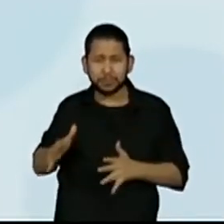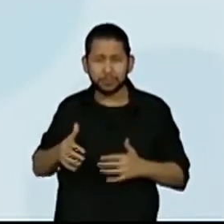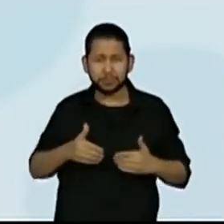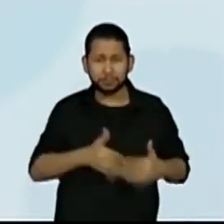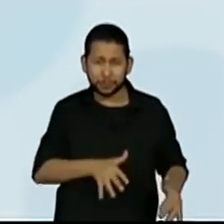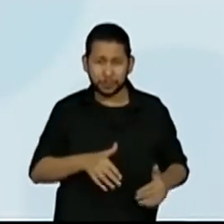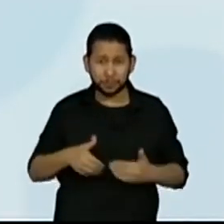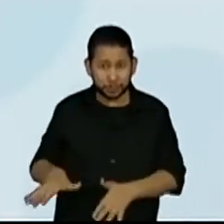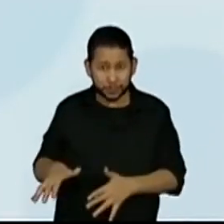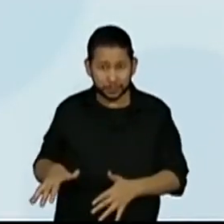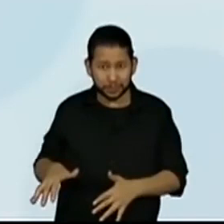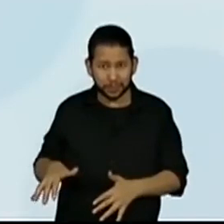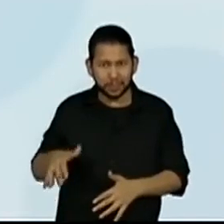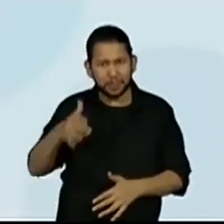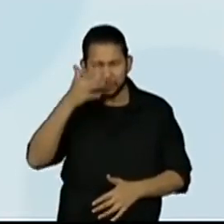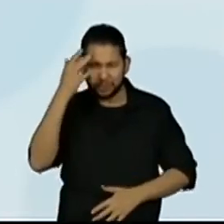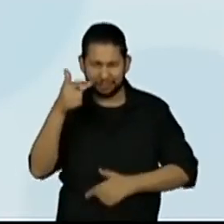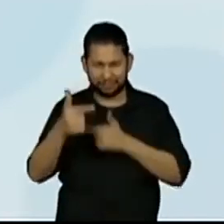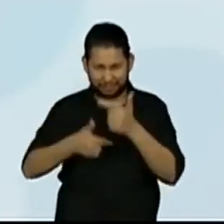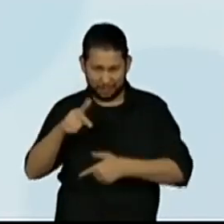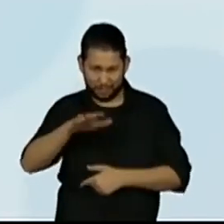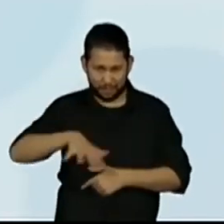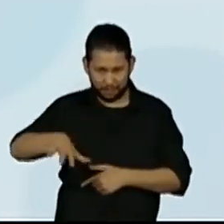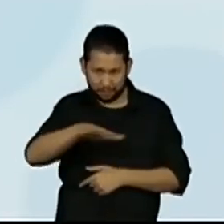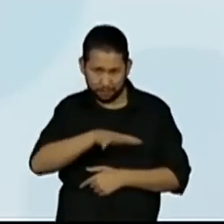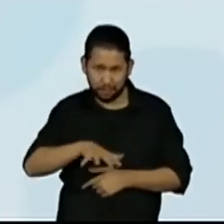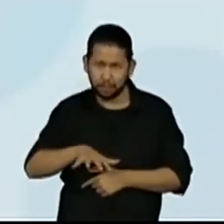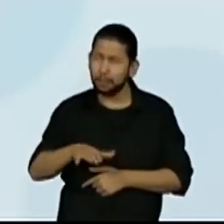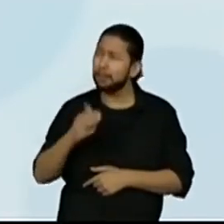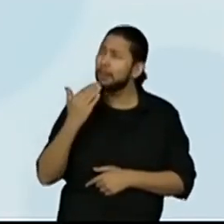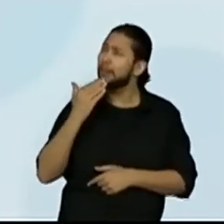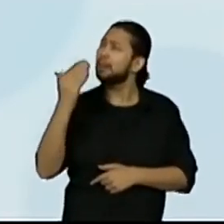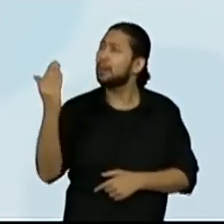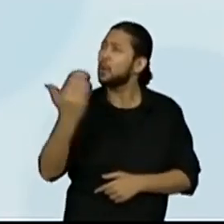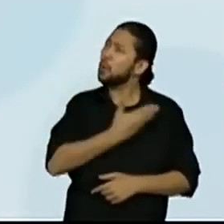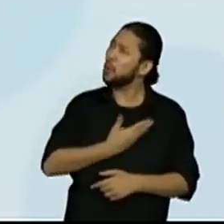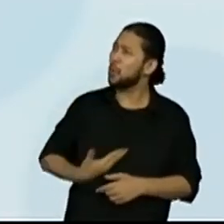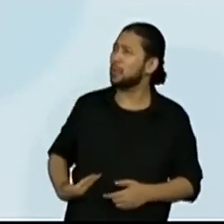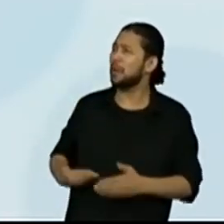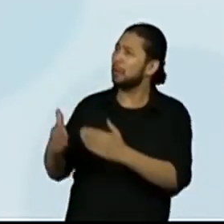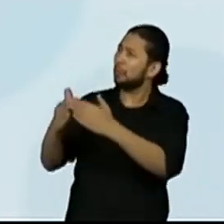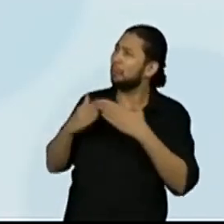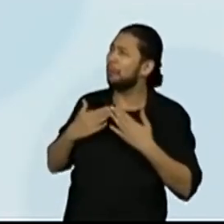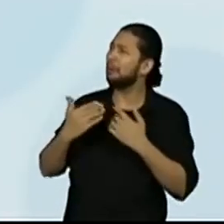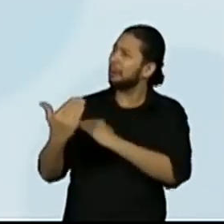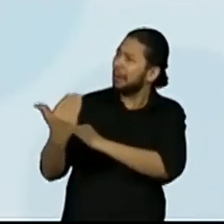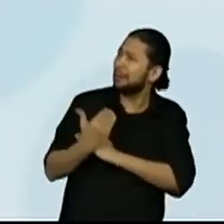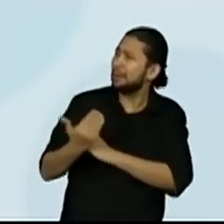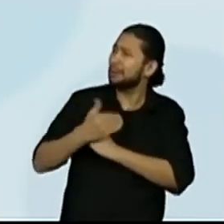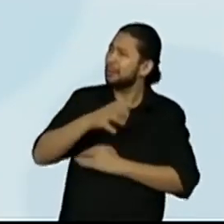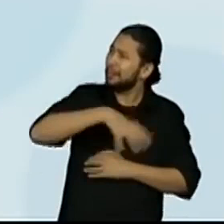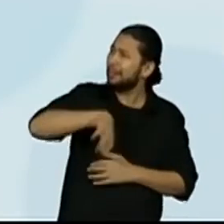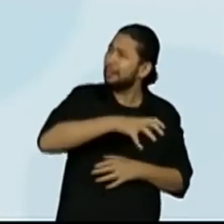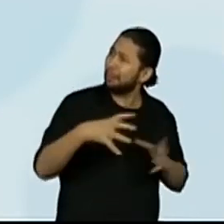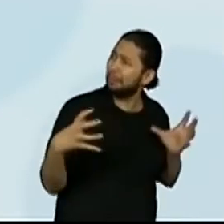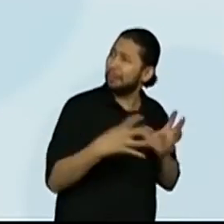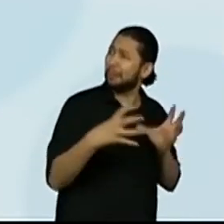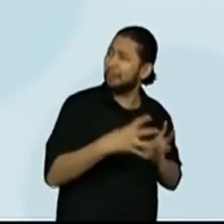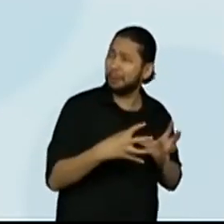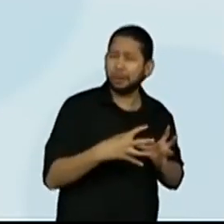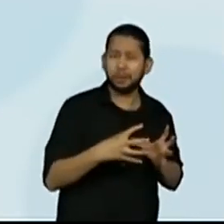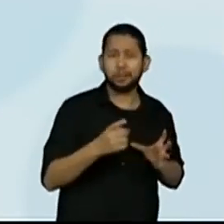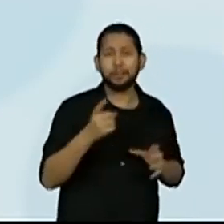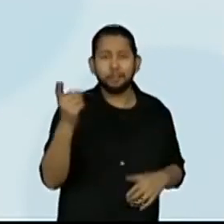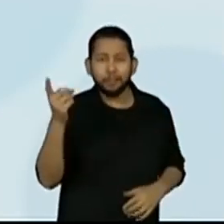Os habitantes procuram o governo federal, implorando que os socorra. Naquele terrível mal,